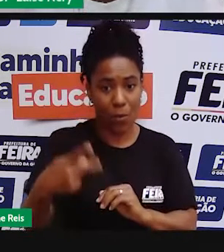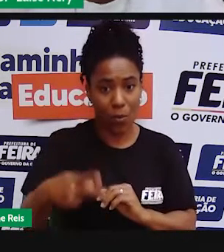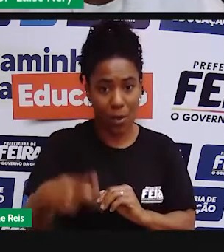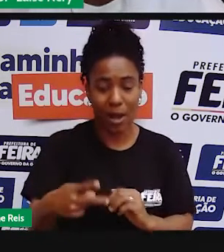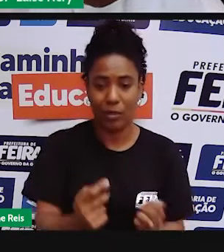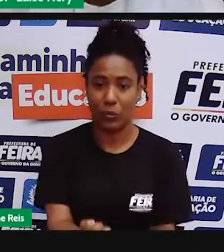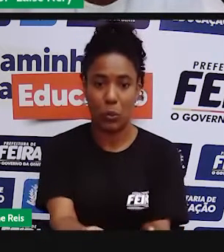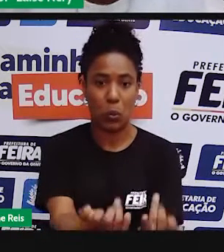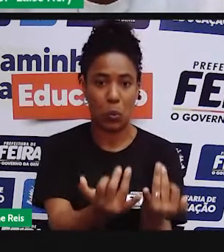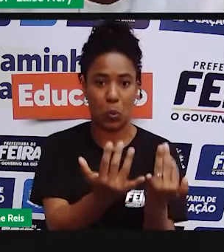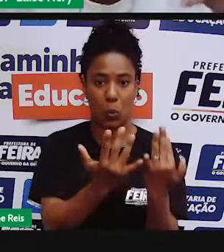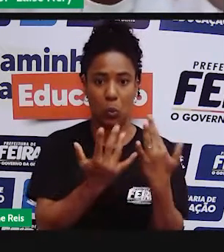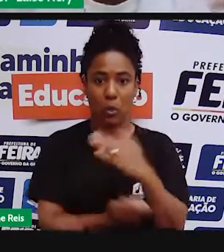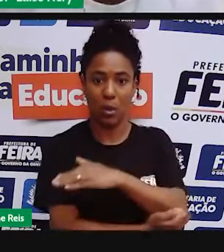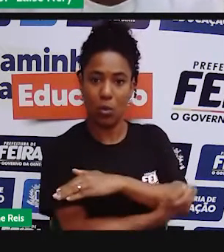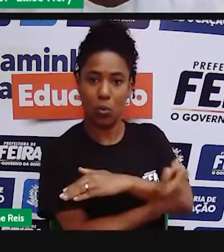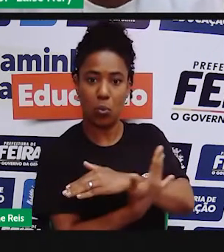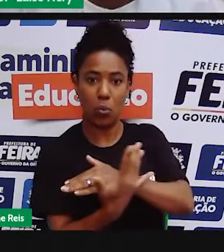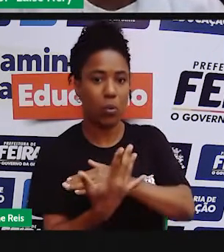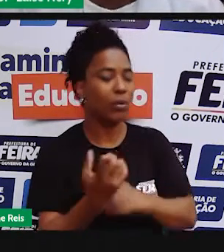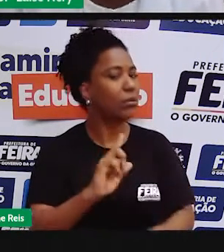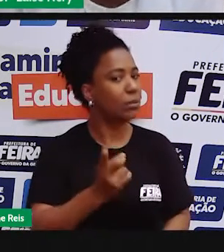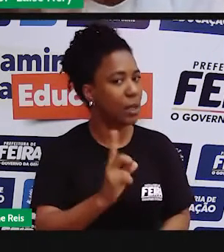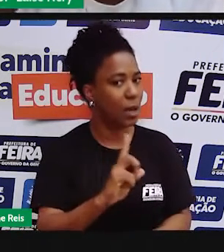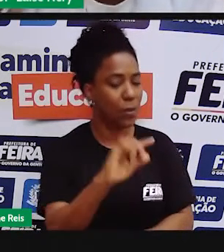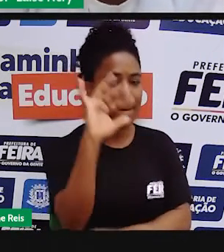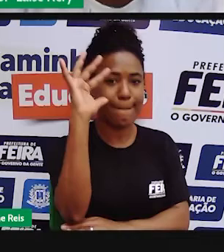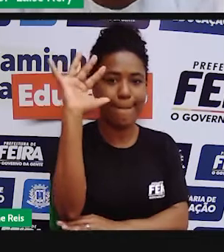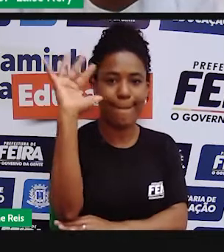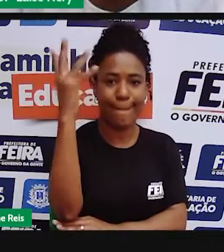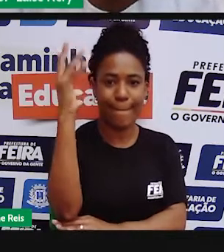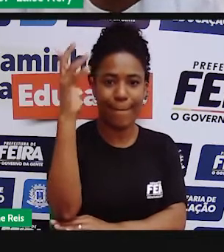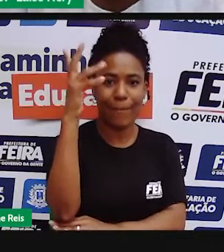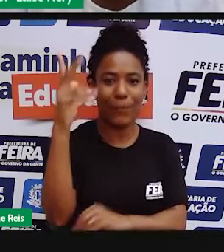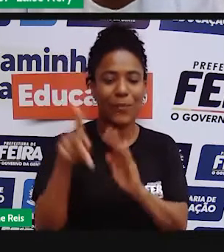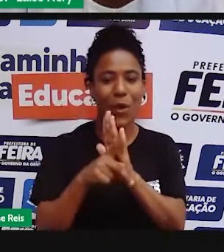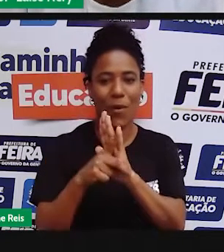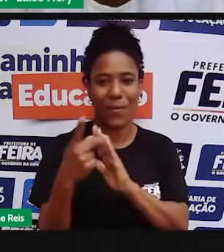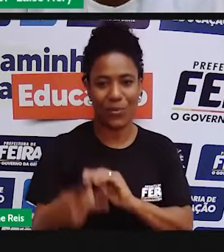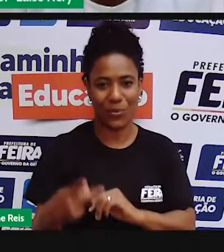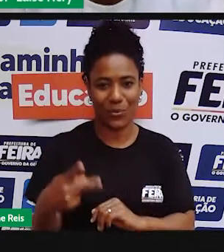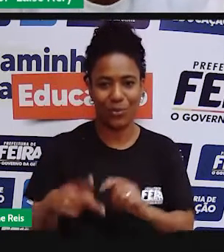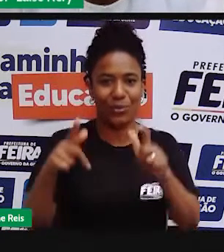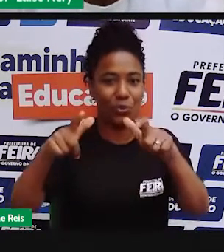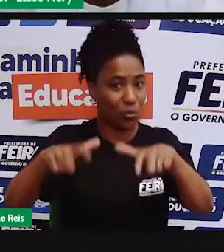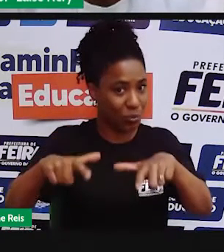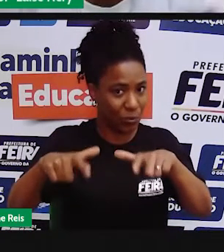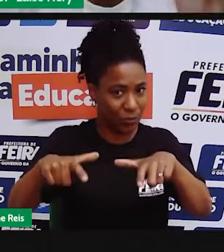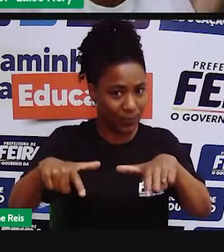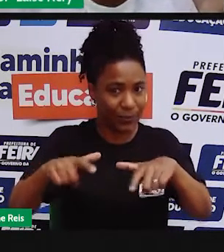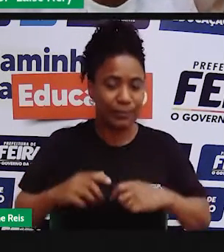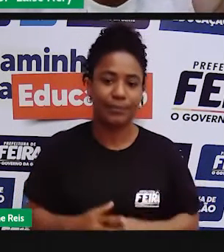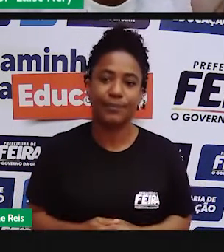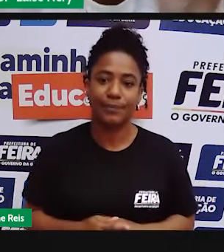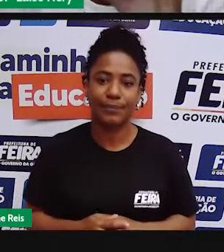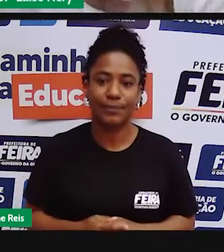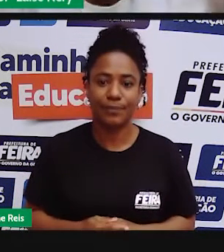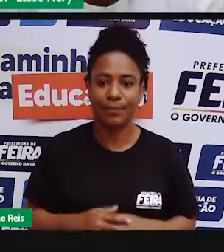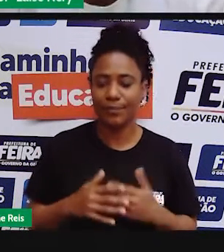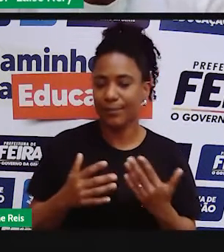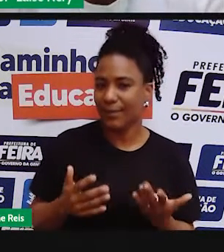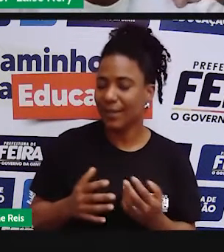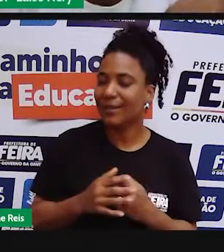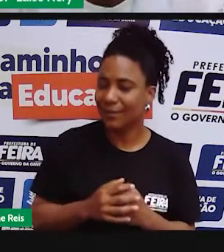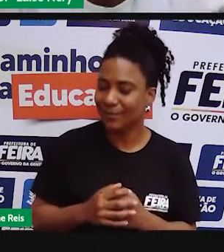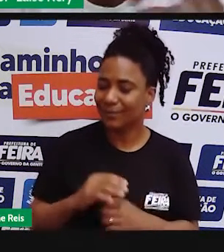de plantações, viu? Plantas que nascem naquele lugar, que são próprias daquele lugar. Mas que, por